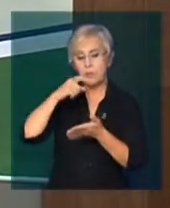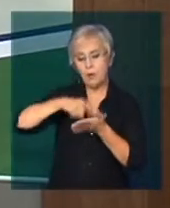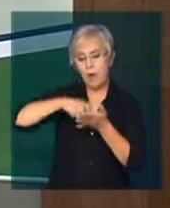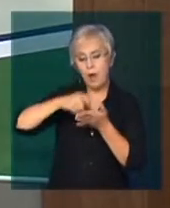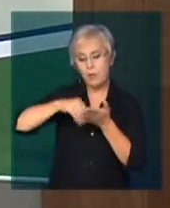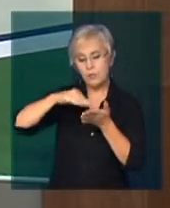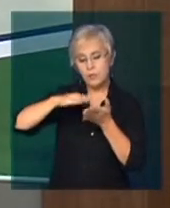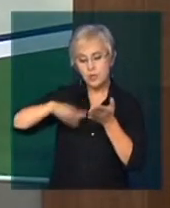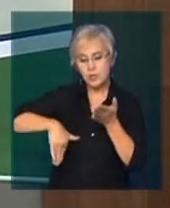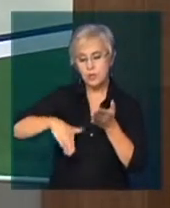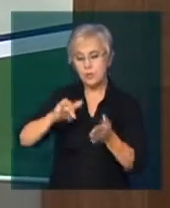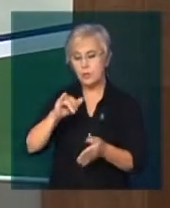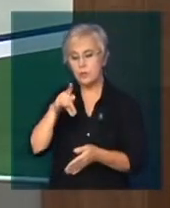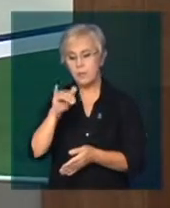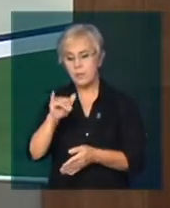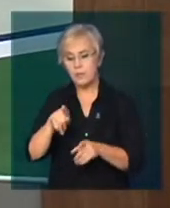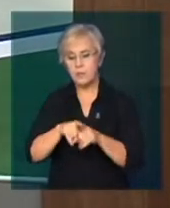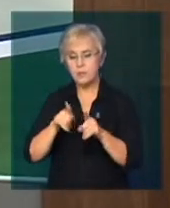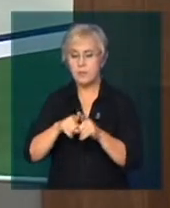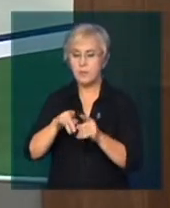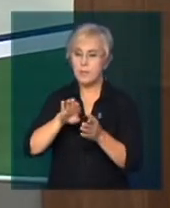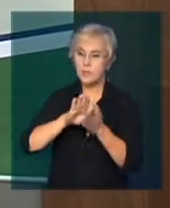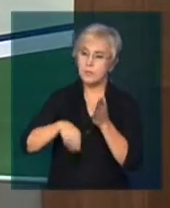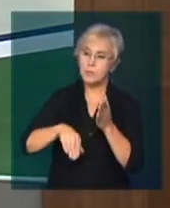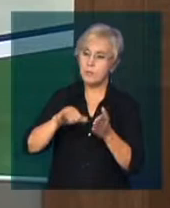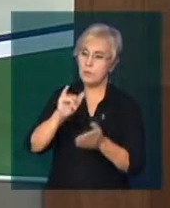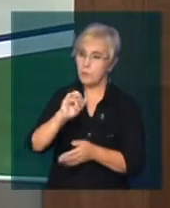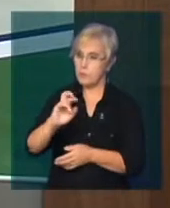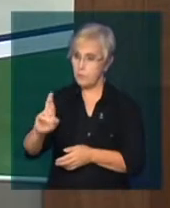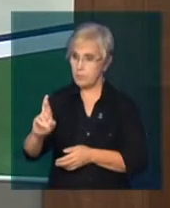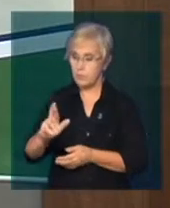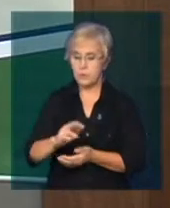do IPI e do Imposto de Renda.